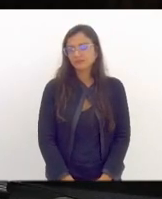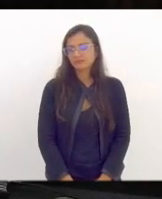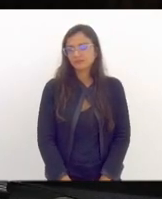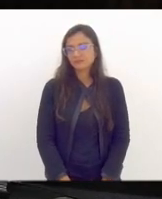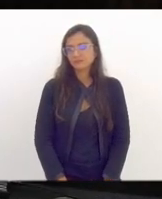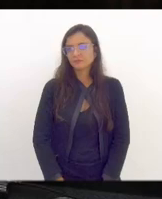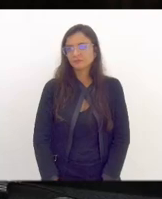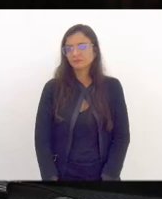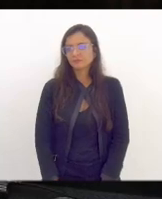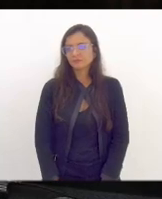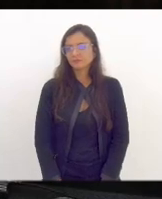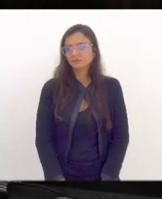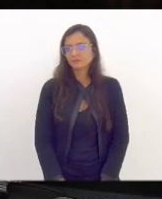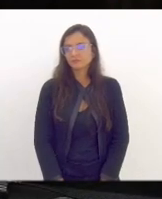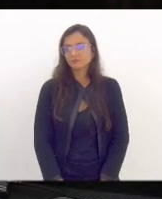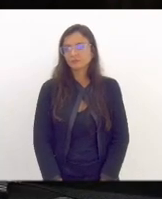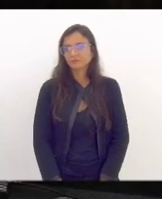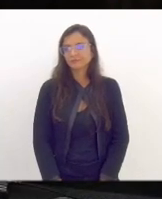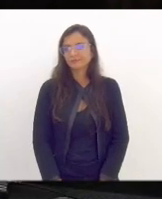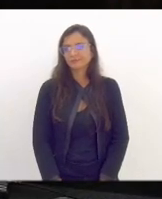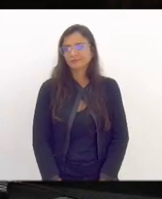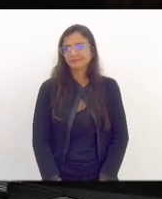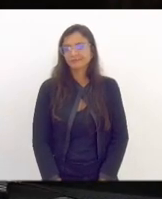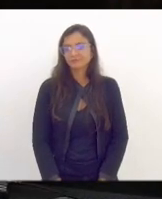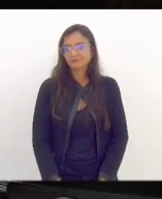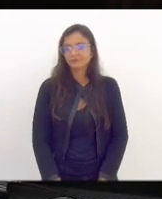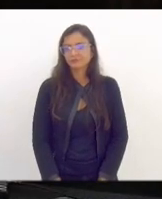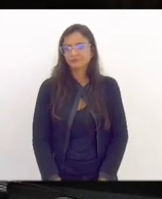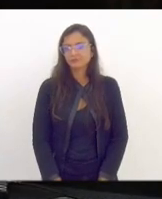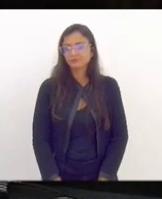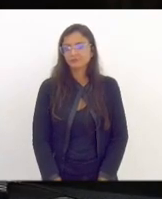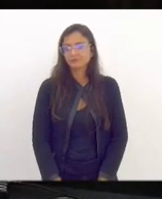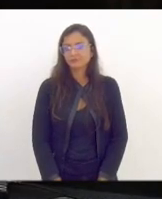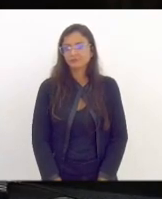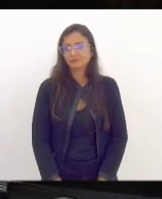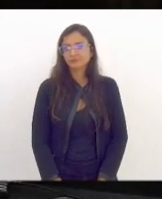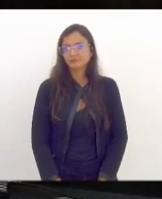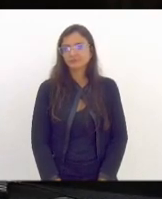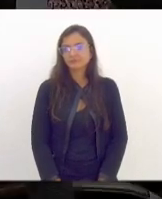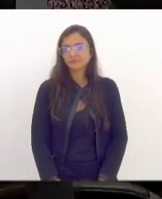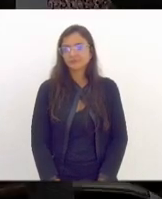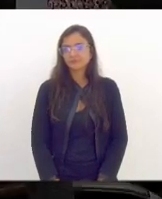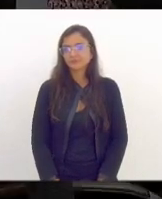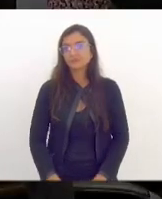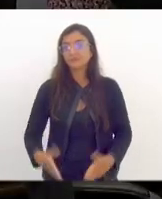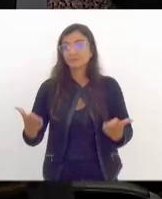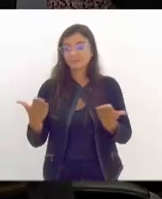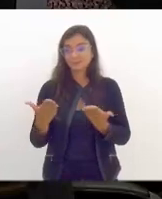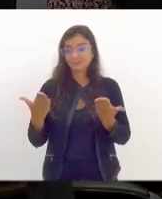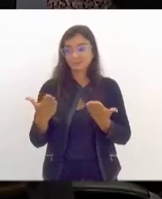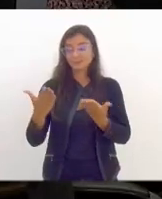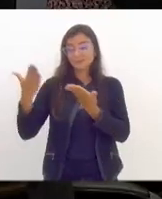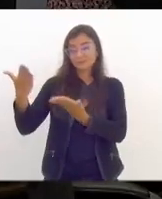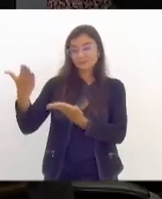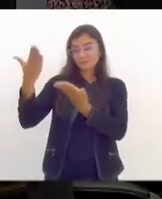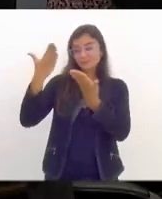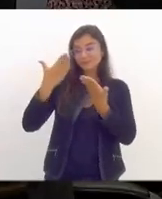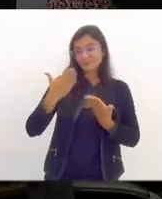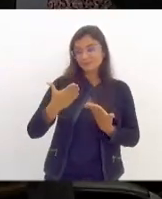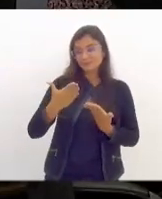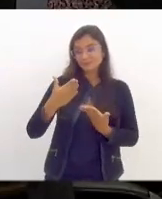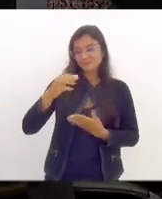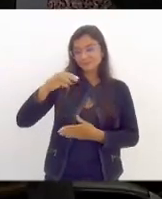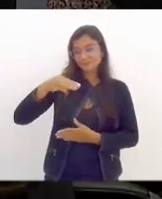eu conheço e a nossa próxima homenageada é